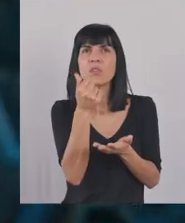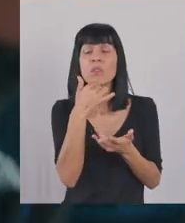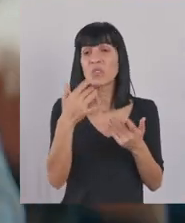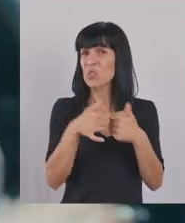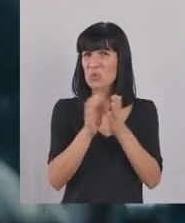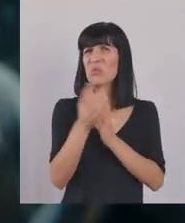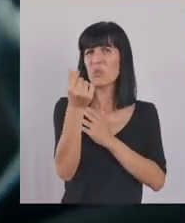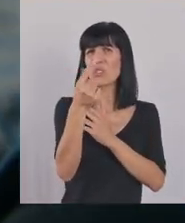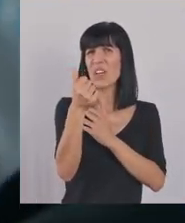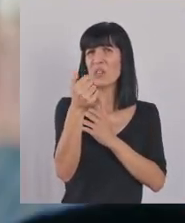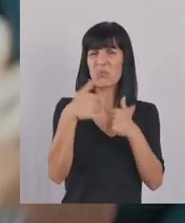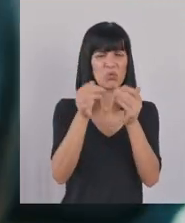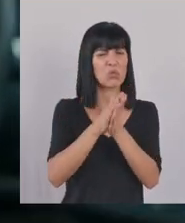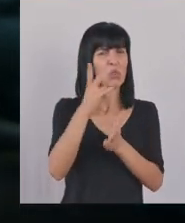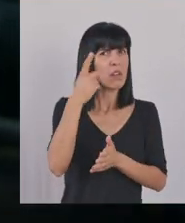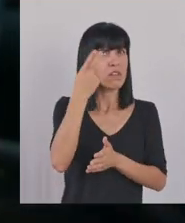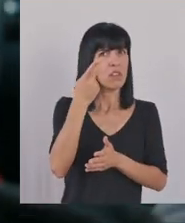O dinheiro não é tudo nesta vida.